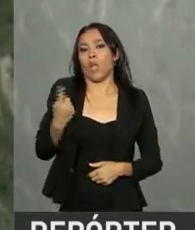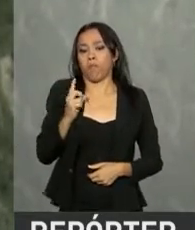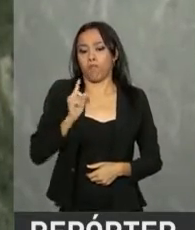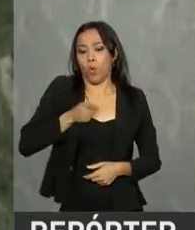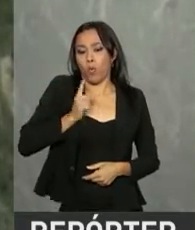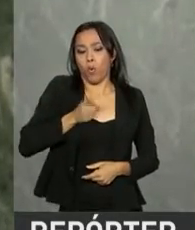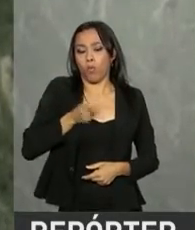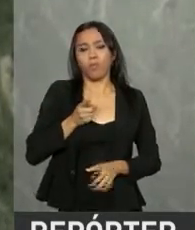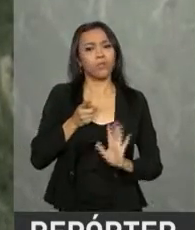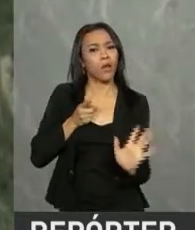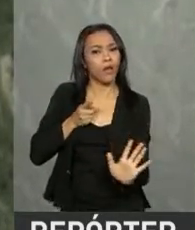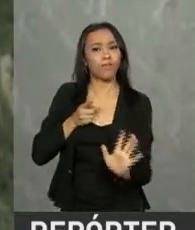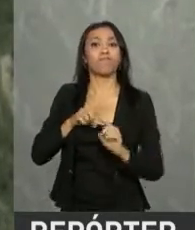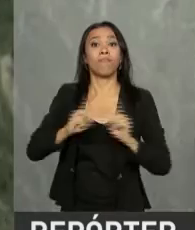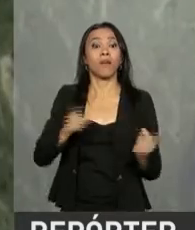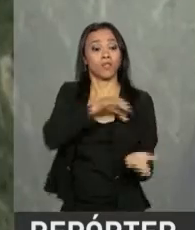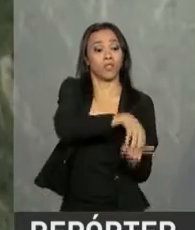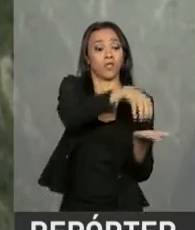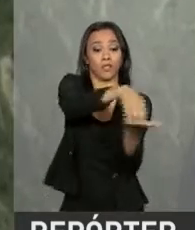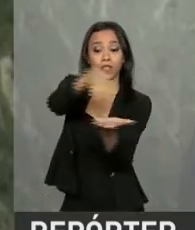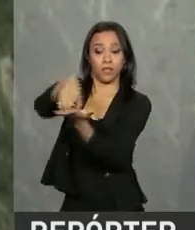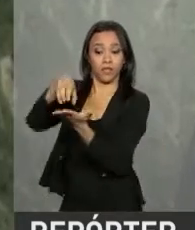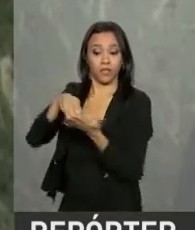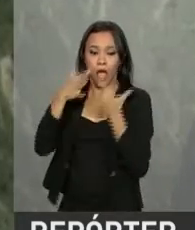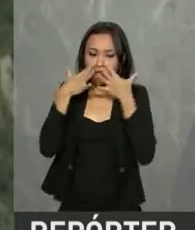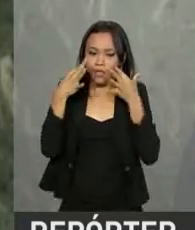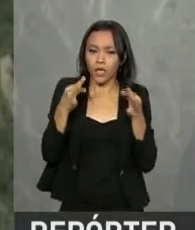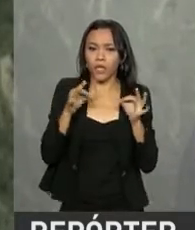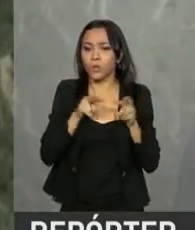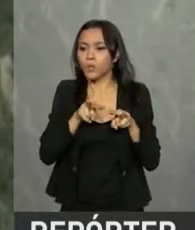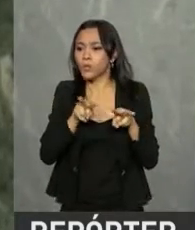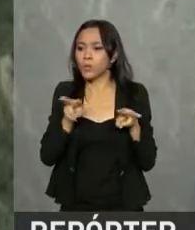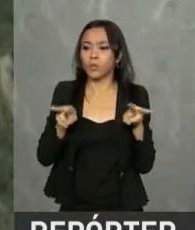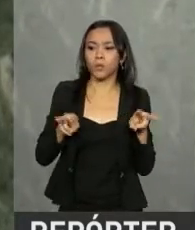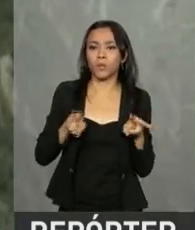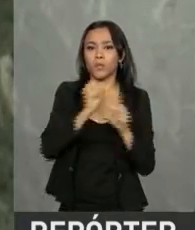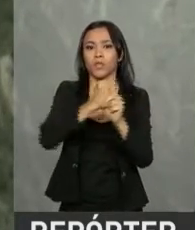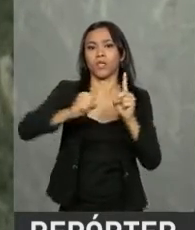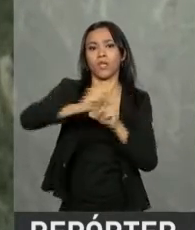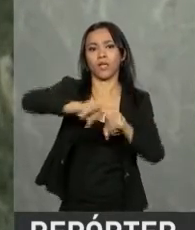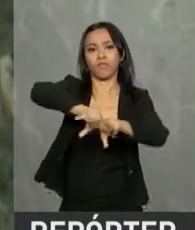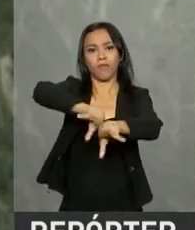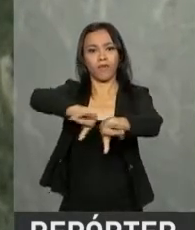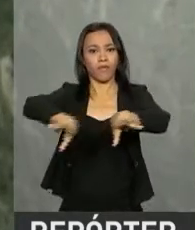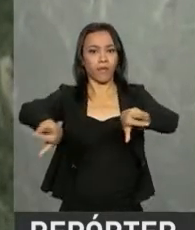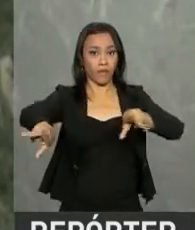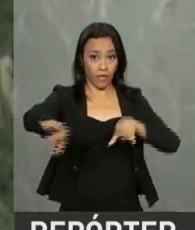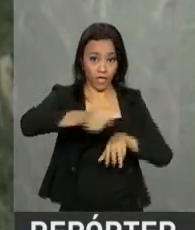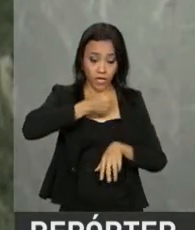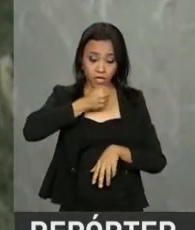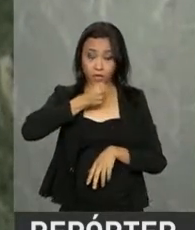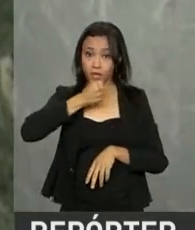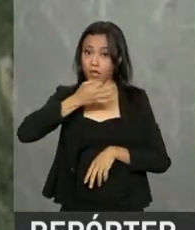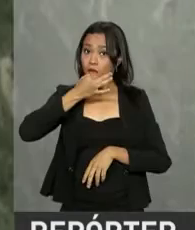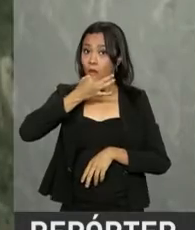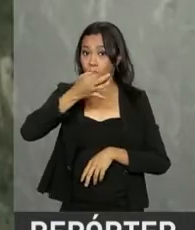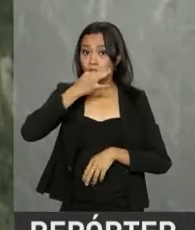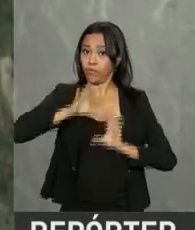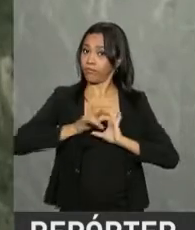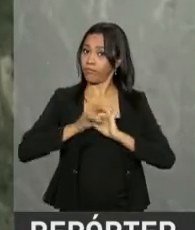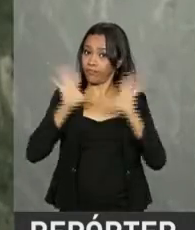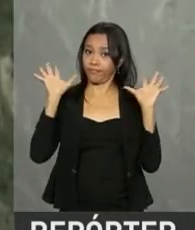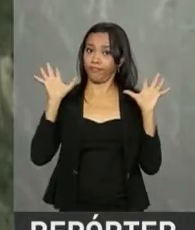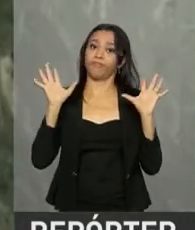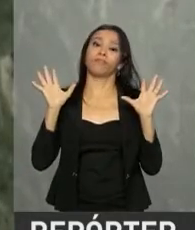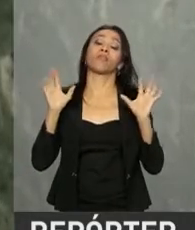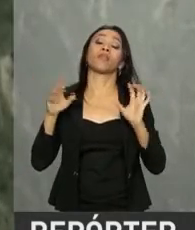mas a força das instituições sob o olhar atento de uma sociedade plural e de uma imprensa inteiramente livre.